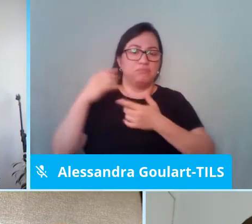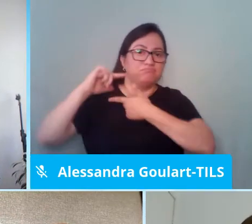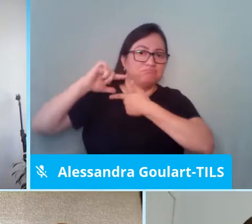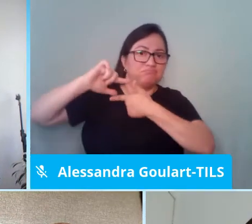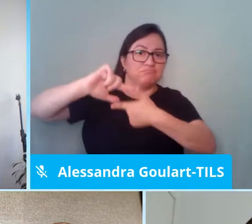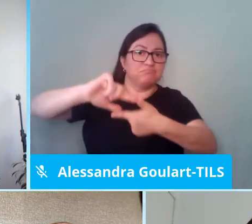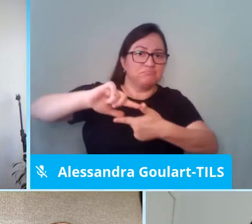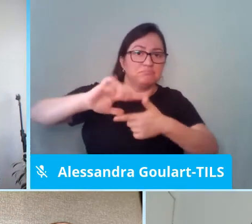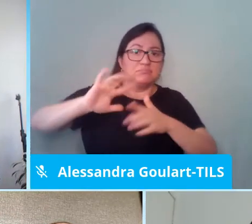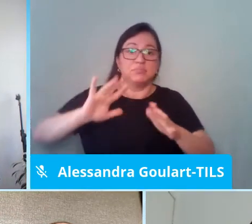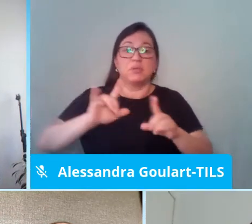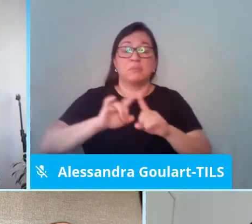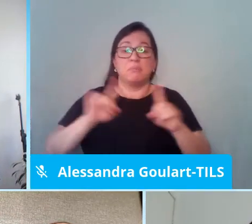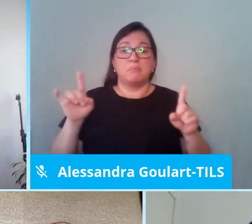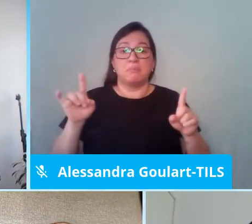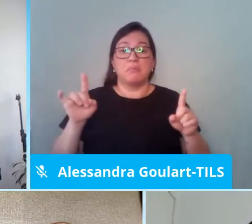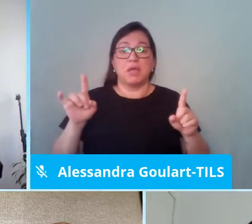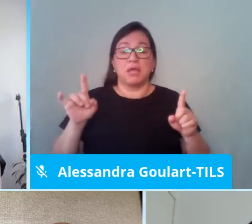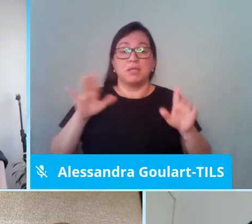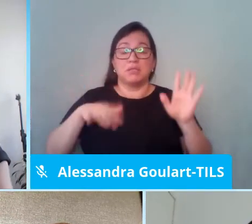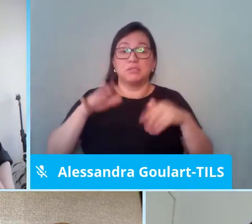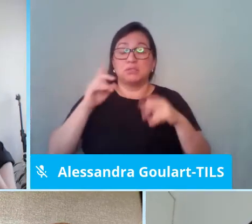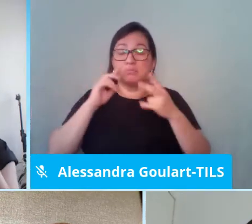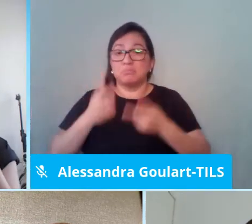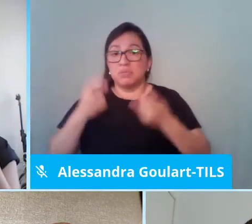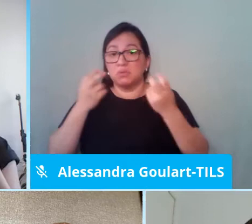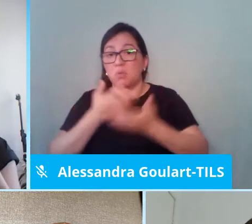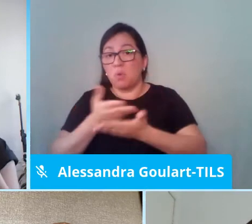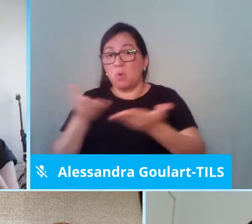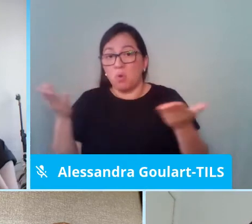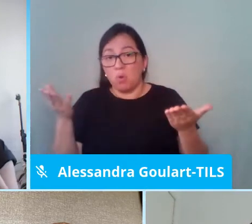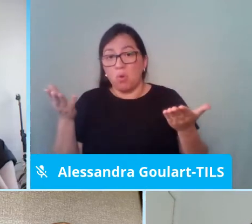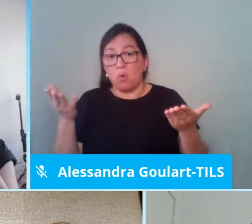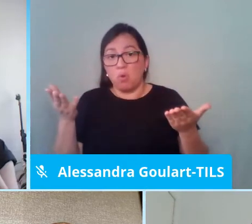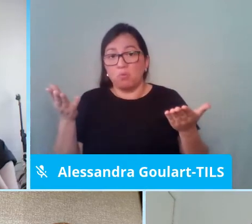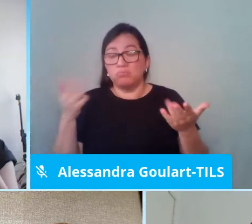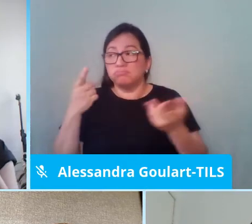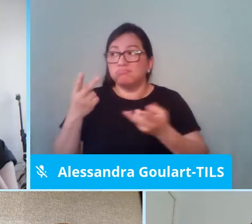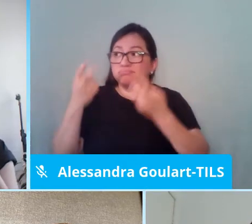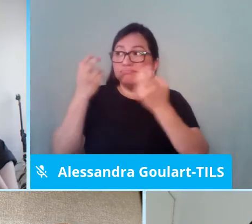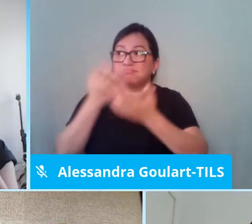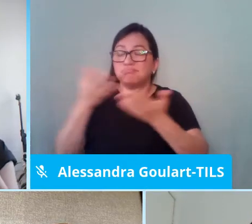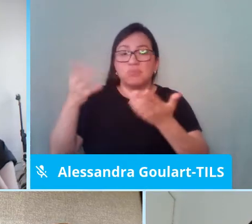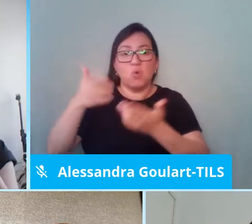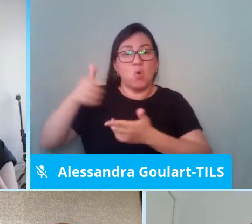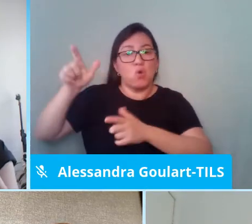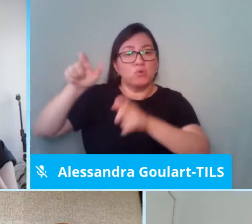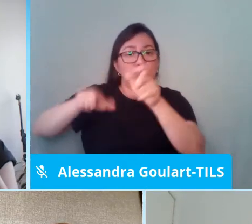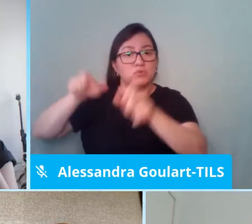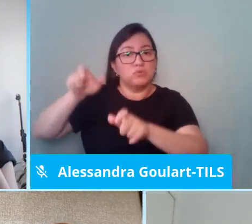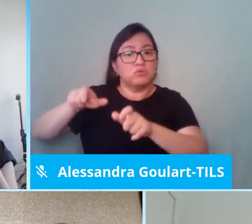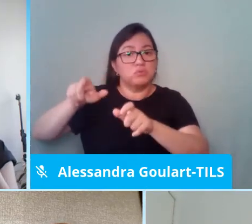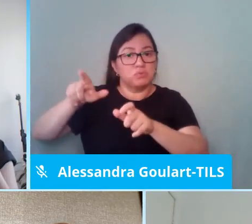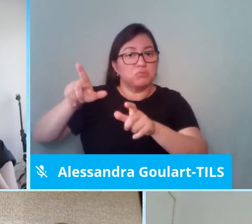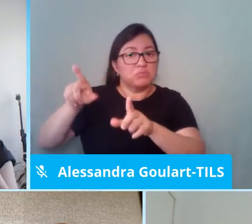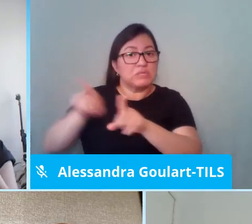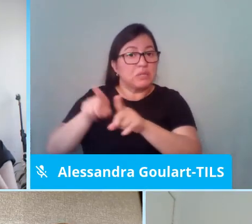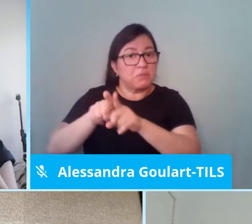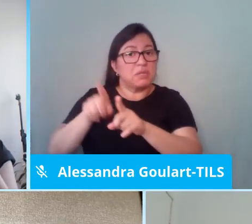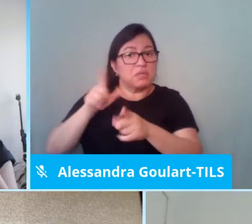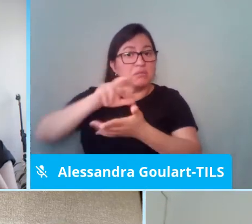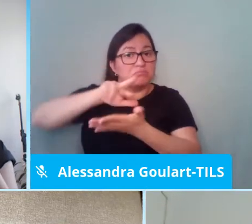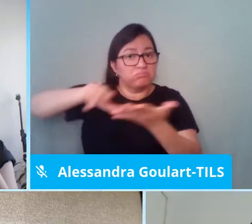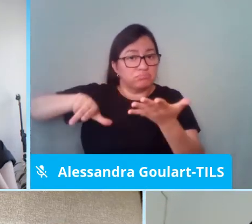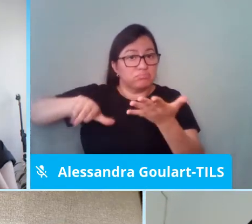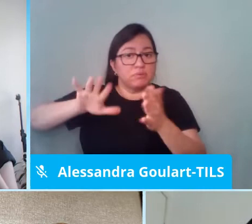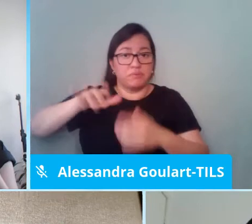a gente acaba vendo o outro muito como a gente se vê e não consegue abrir o pensamento para outras possibilidades. Eu lembro